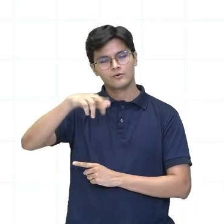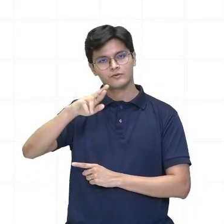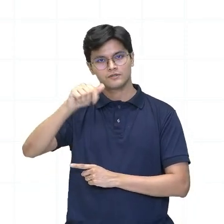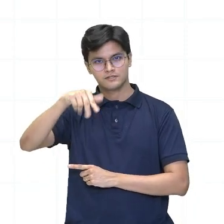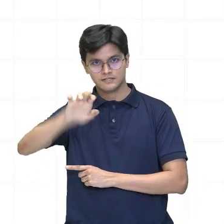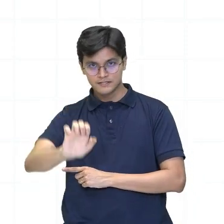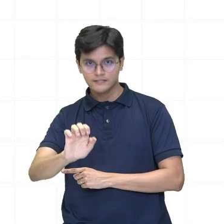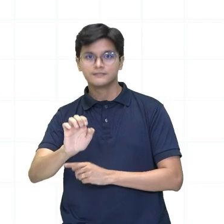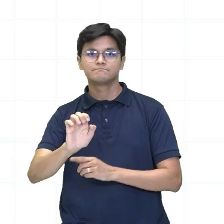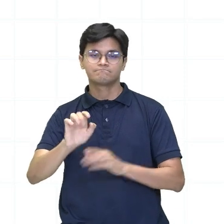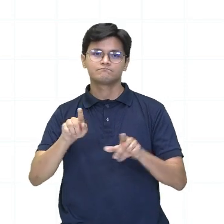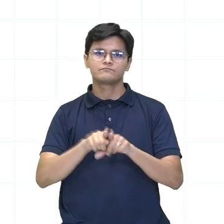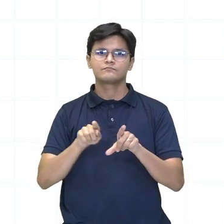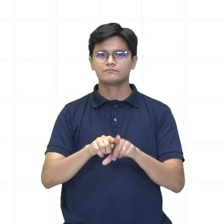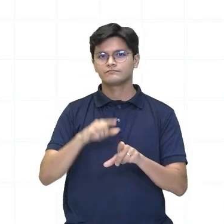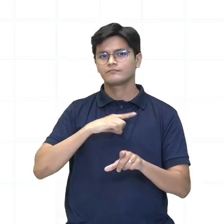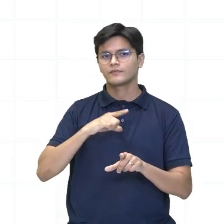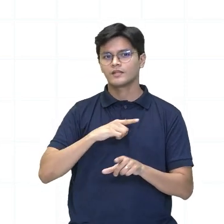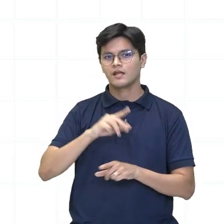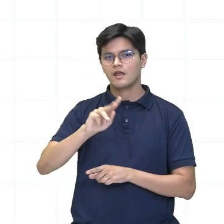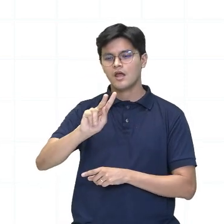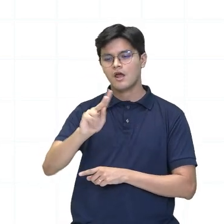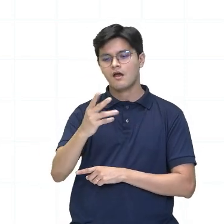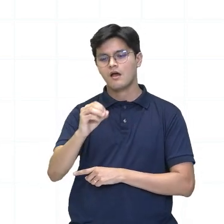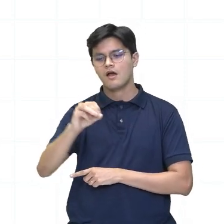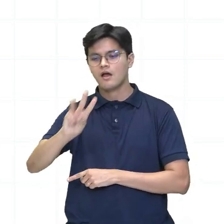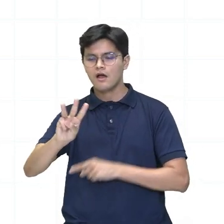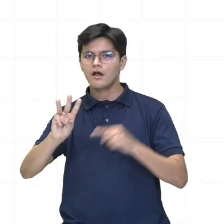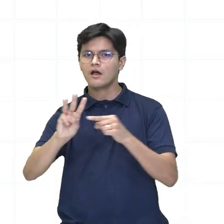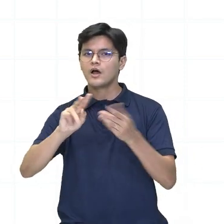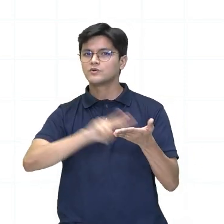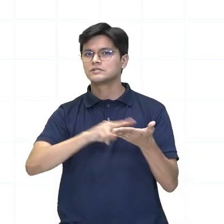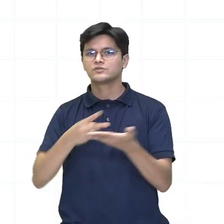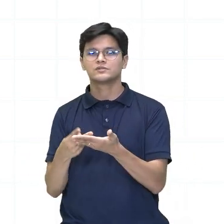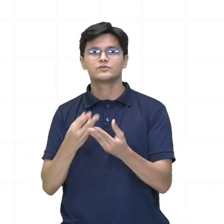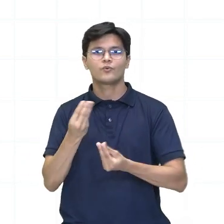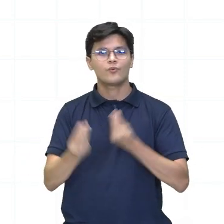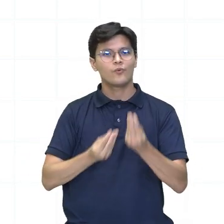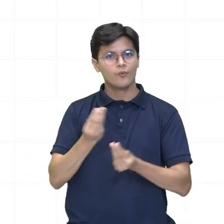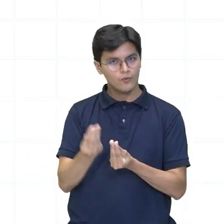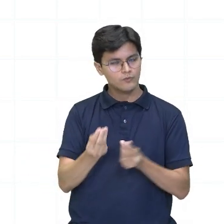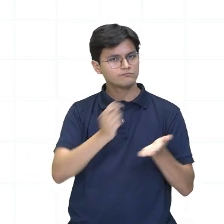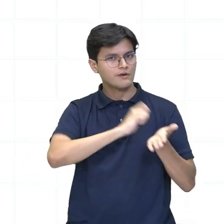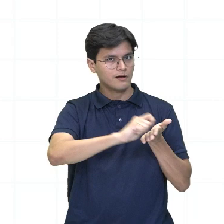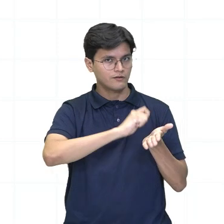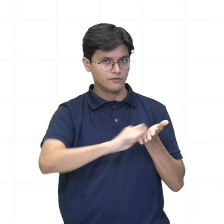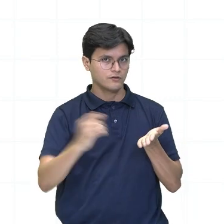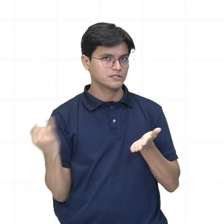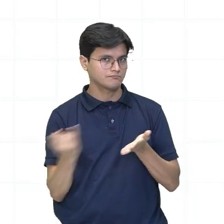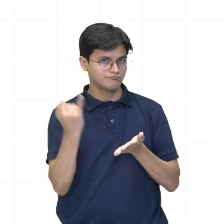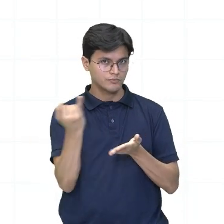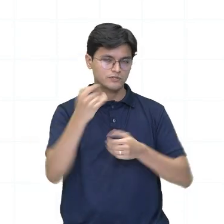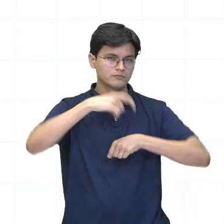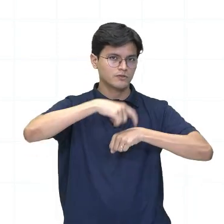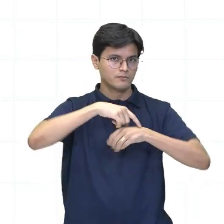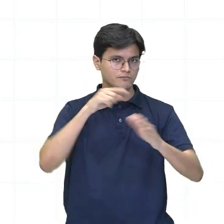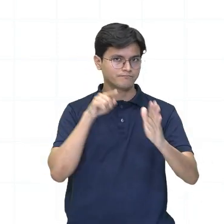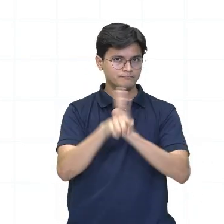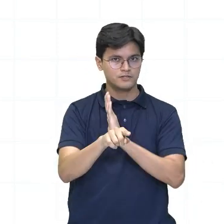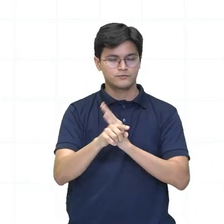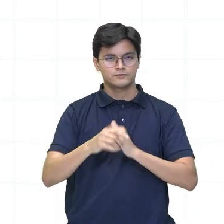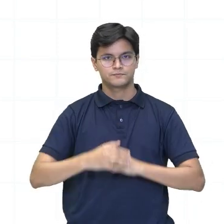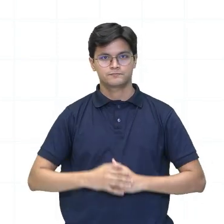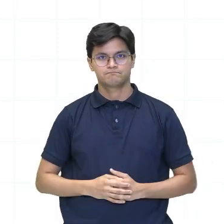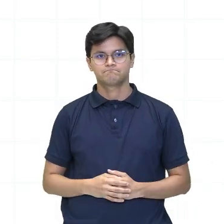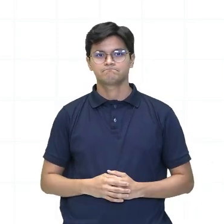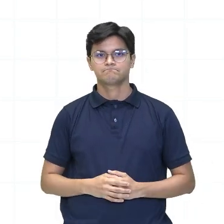Anotem aí essa sequência, porque ajuda bastante no momento de fazer uma pergunta. Na sequência, eu vou fazer o